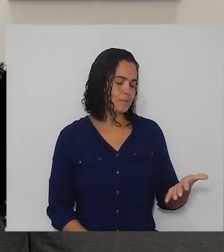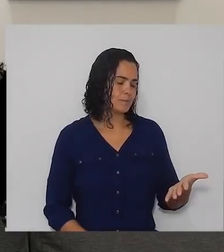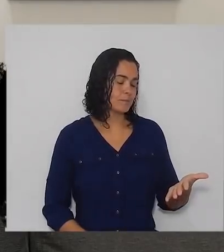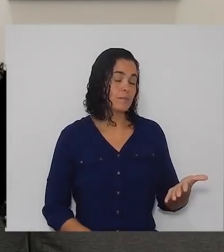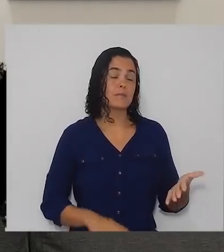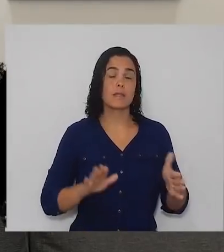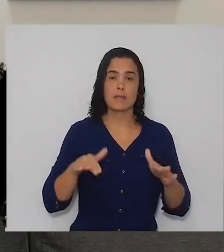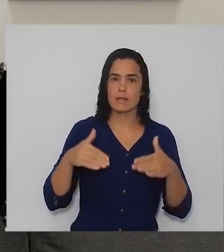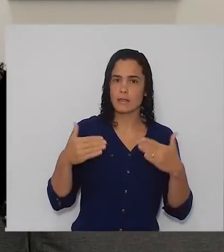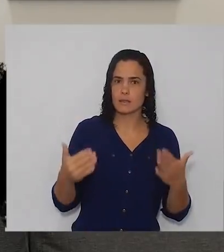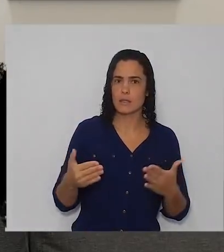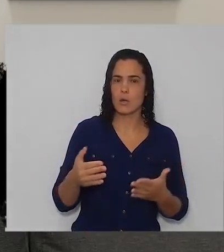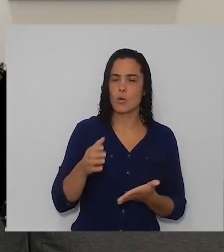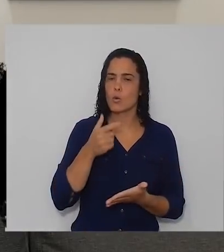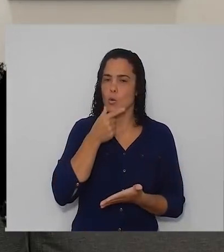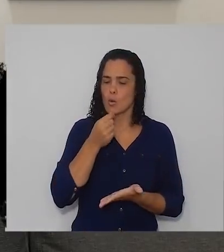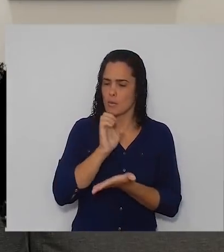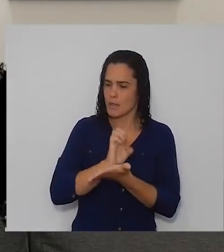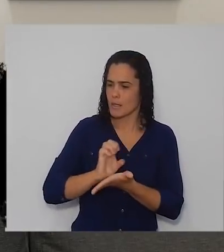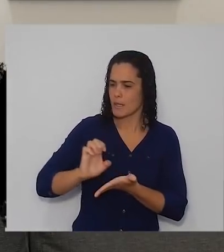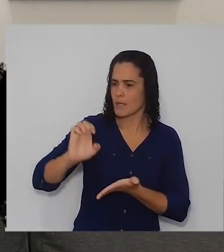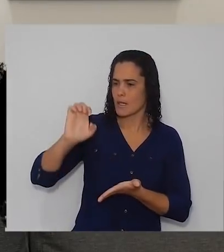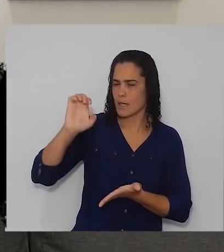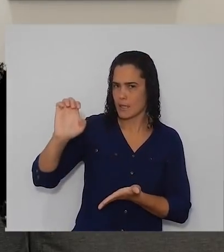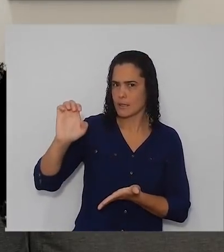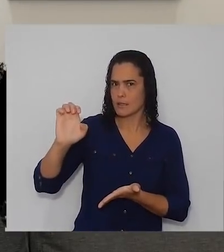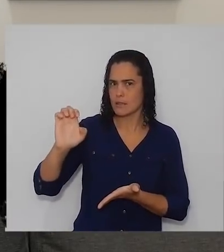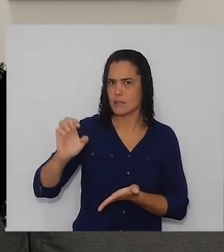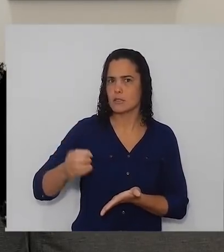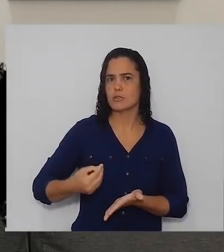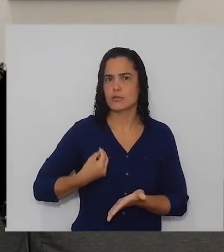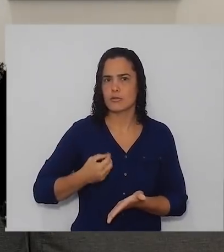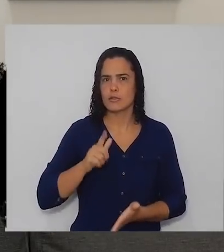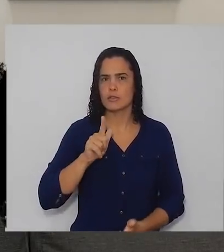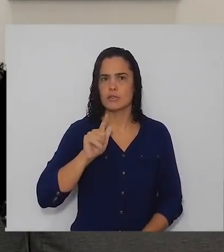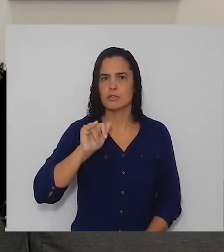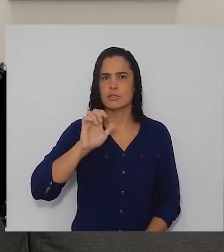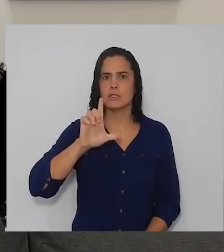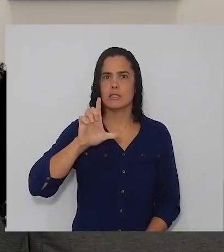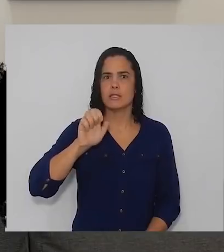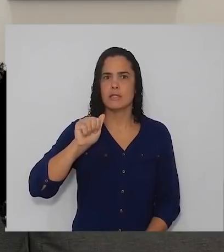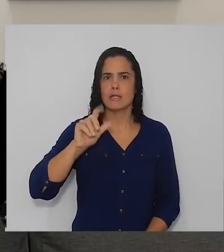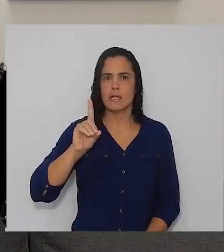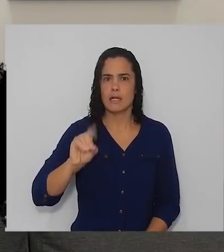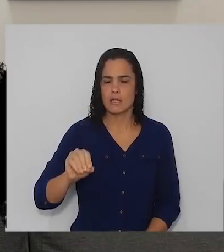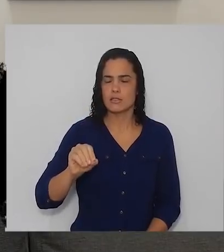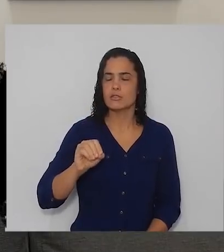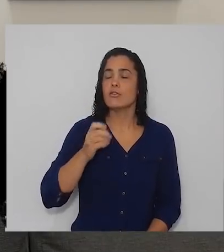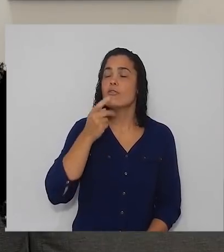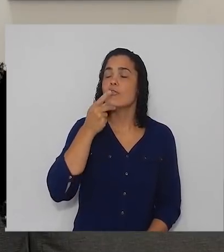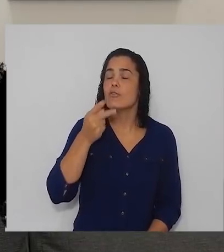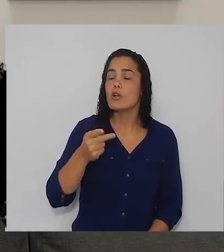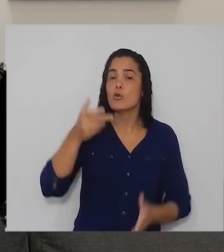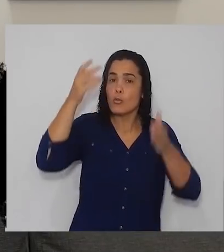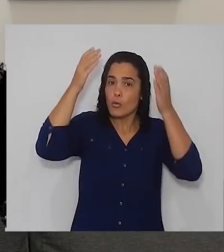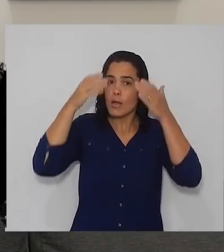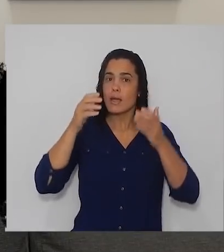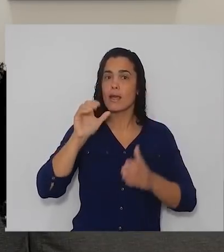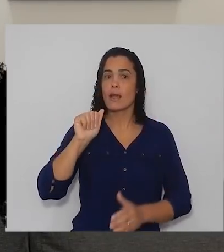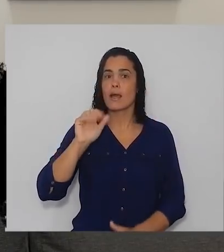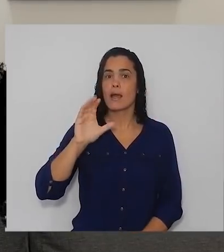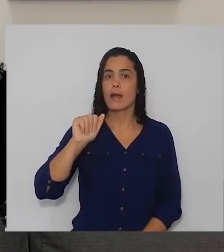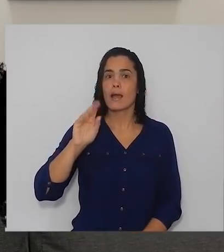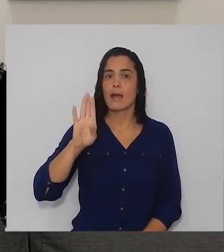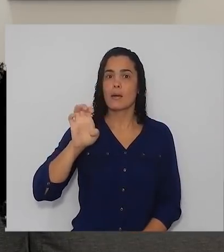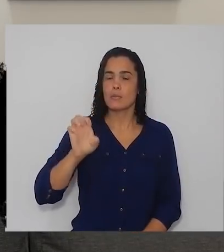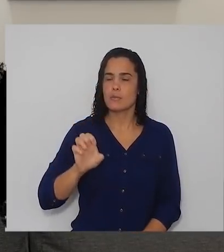Então, Elias, o tesbita dos moradores de Gileade, disse a Acabe, tão certo como vive o Senhor, Deus de Israel,